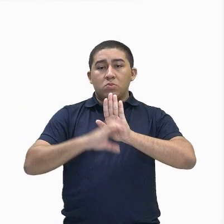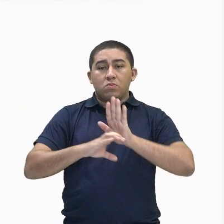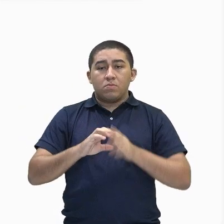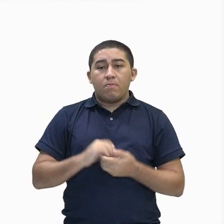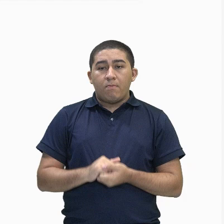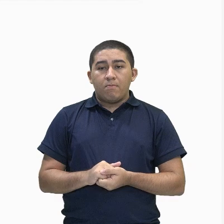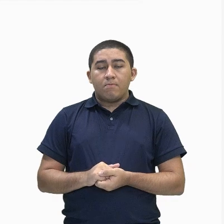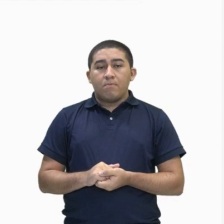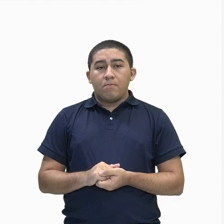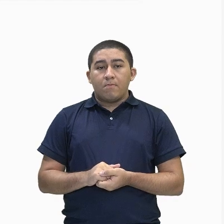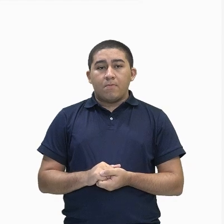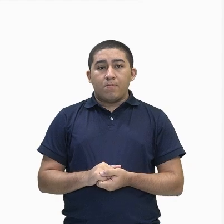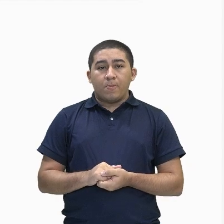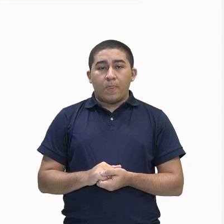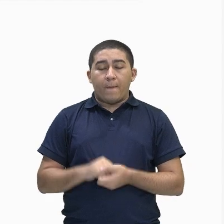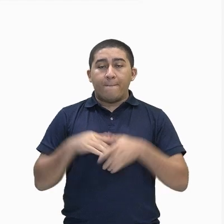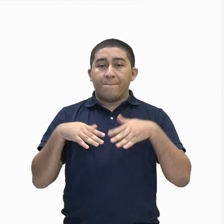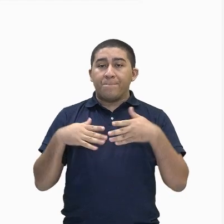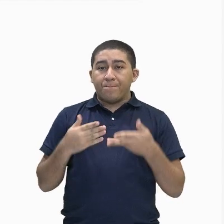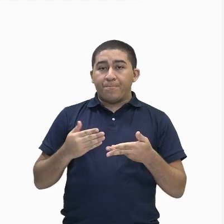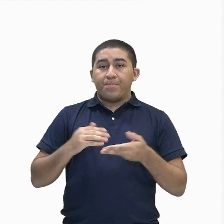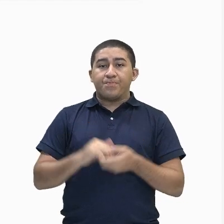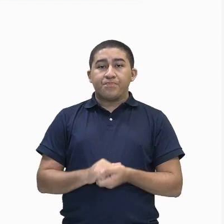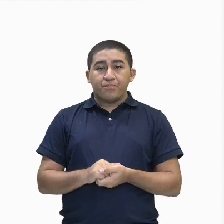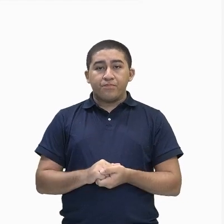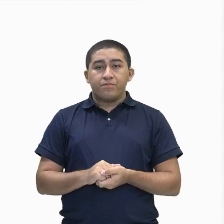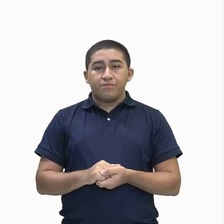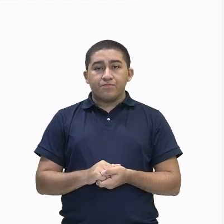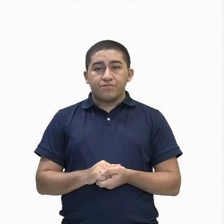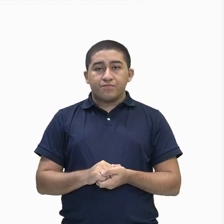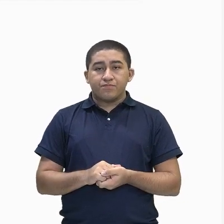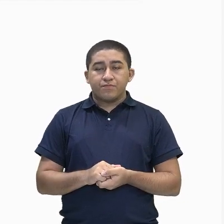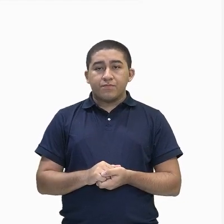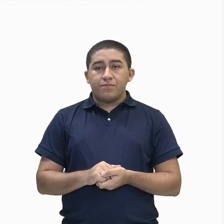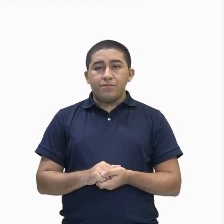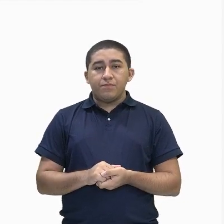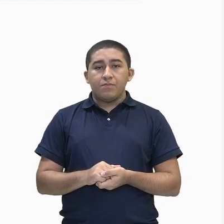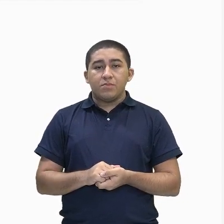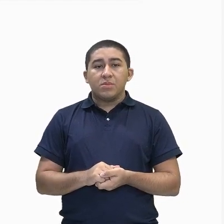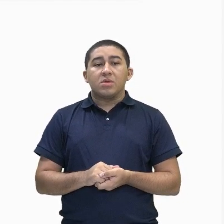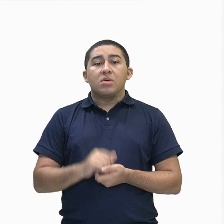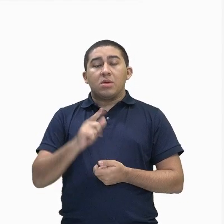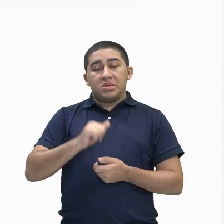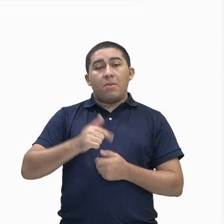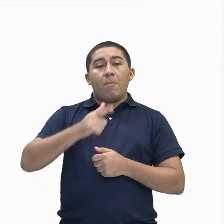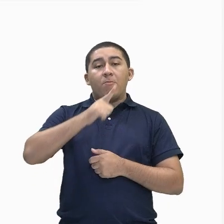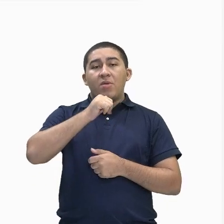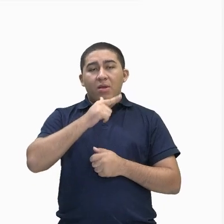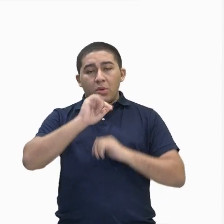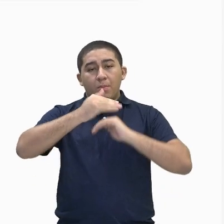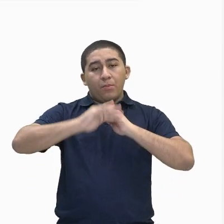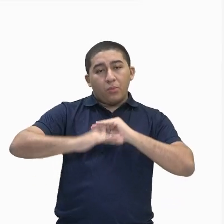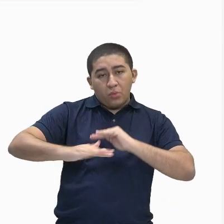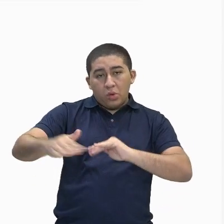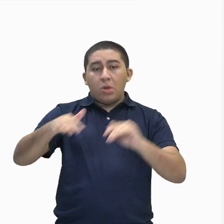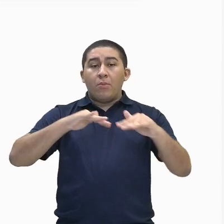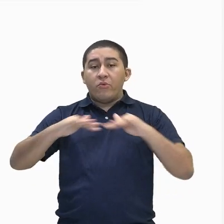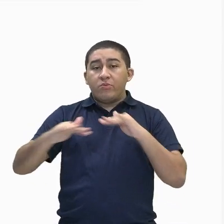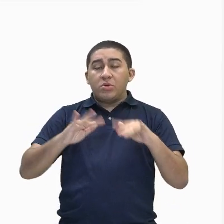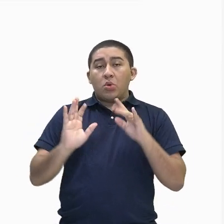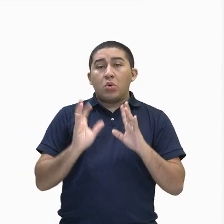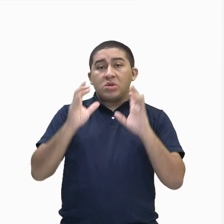superfície. Bem, as correntes marítimas superficiais são grandes movimentos de água que ocorrem na